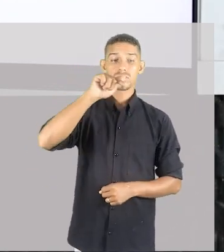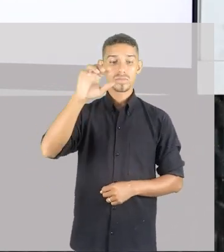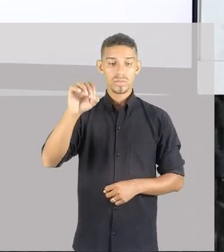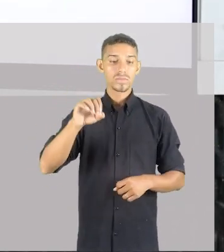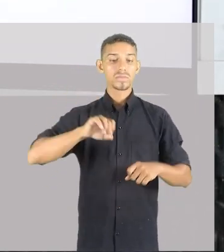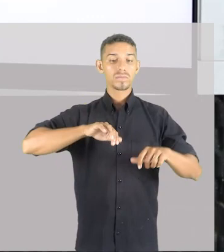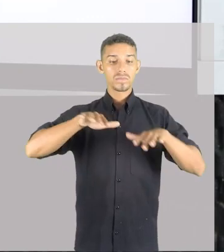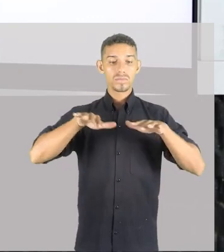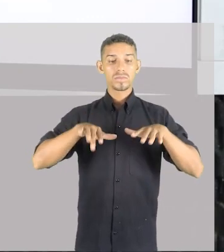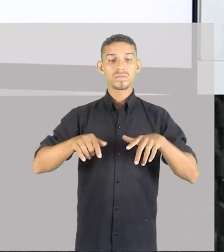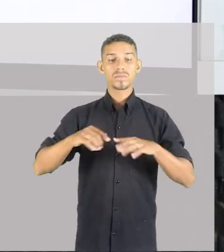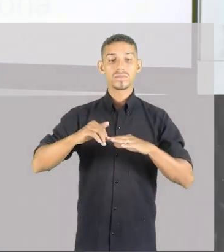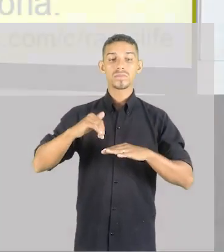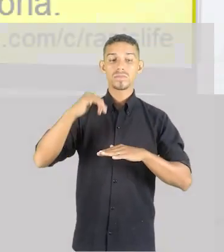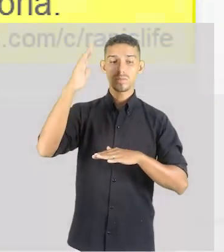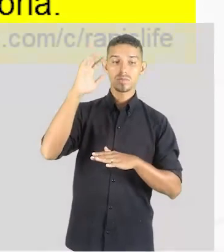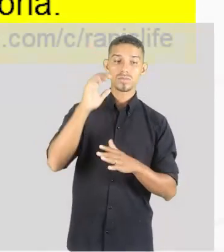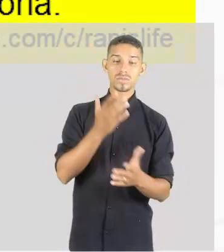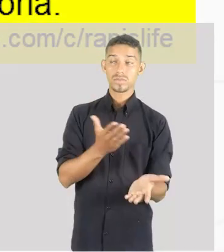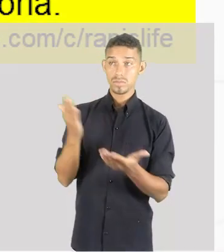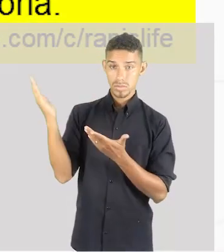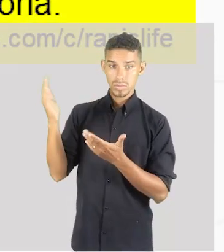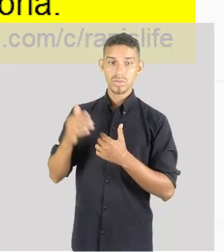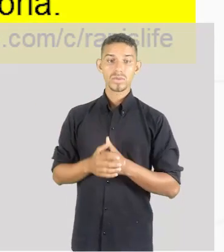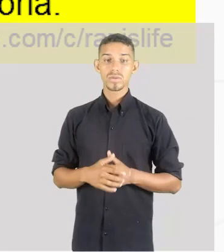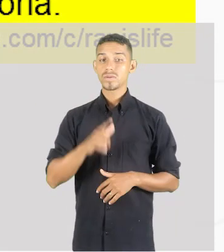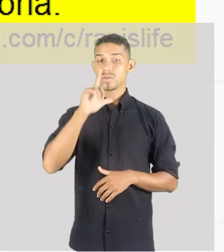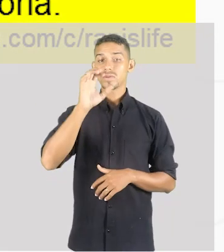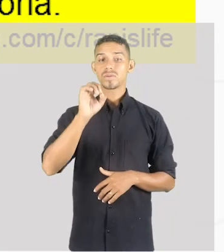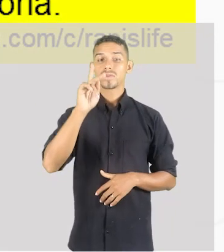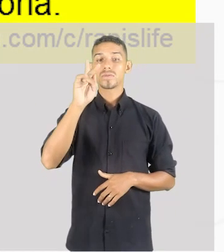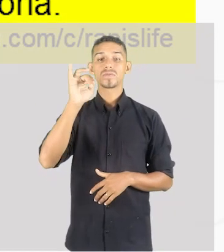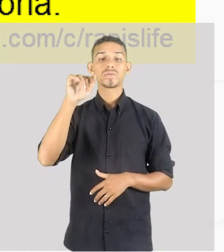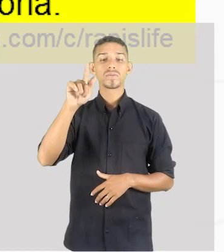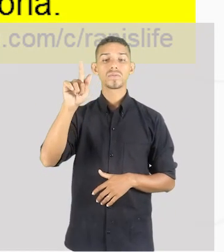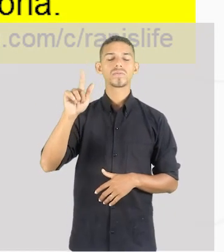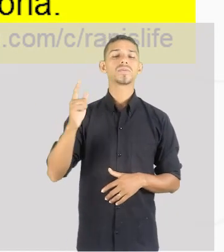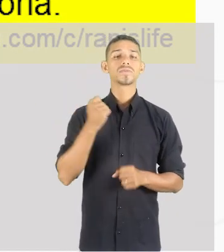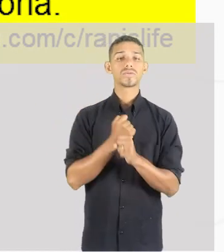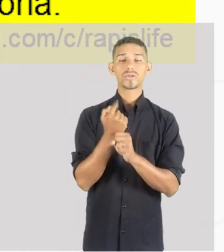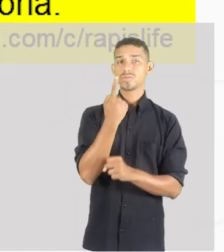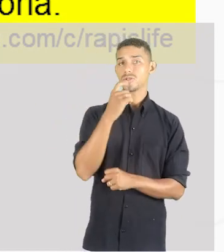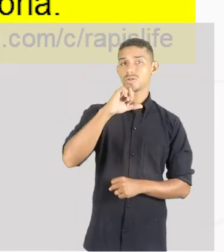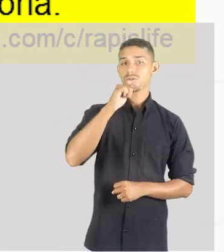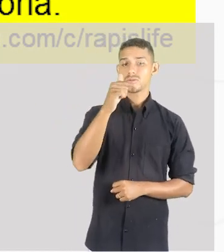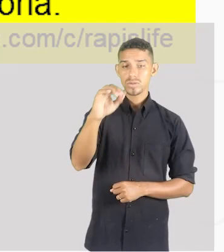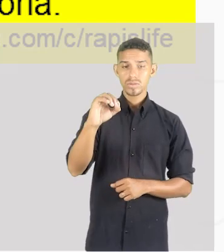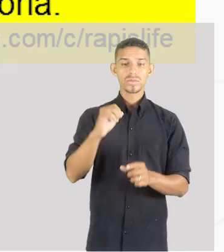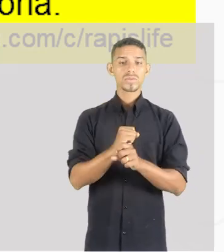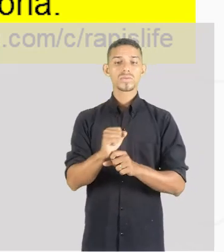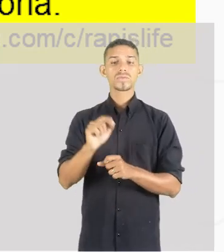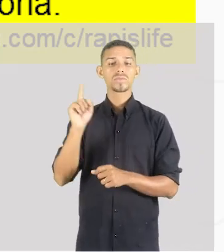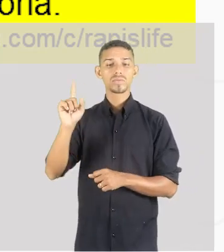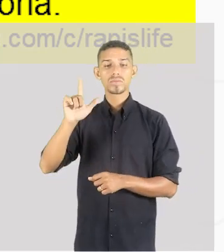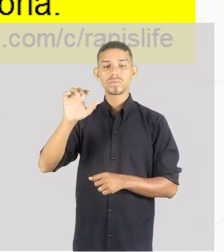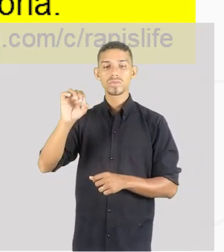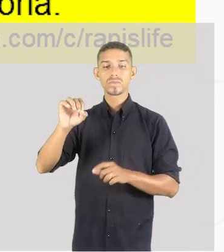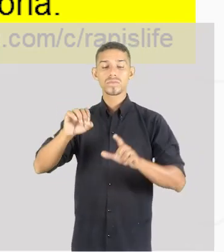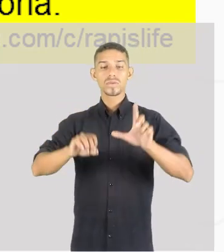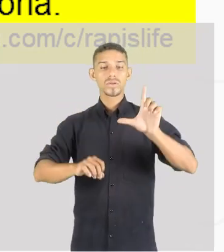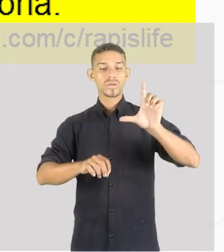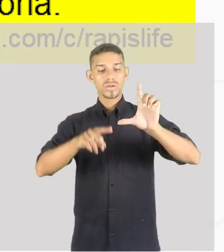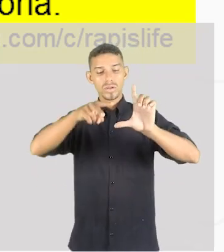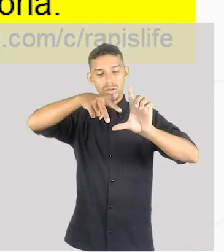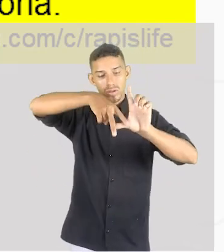com movimento para cima e no alto o lukin ele surge nos anos 70 em Los Angeles na Califórnia criado por Don campel né